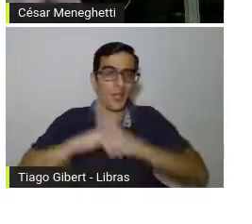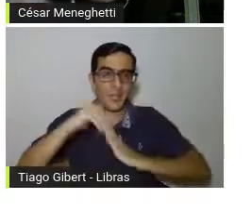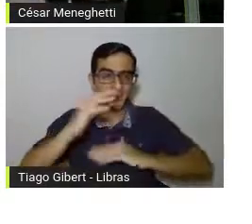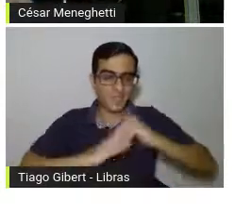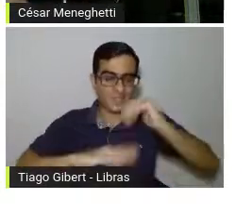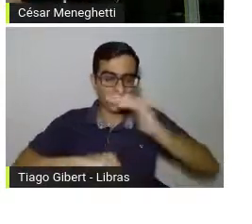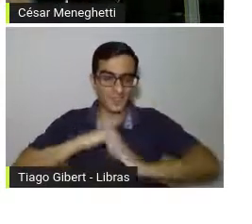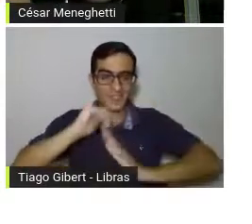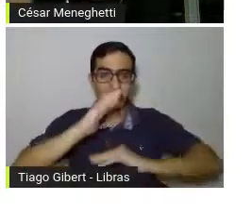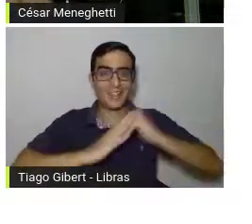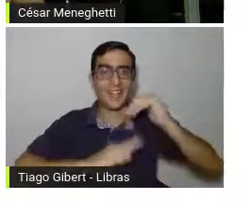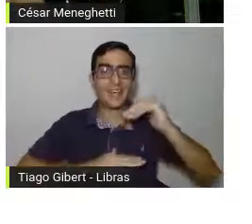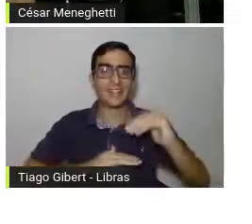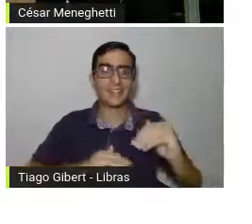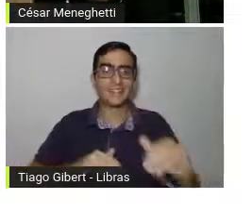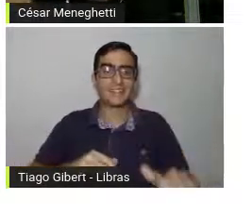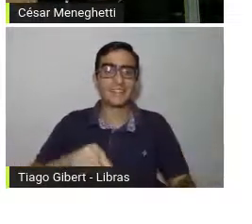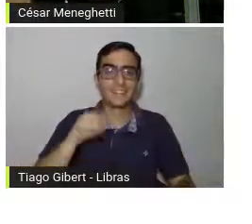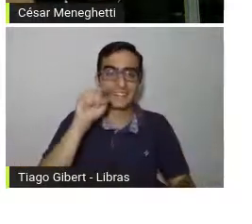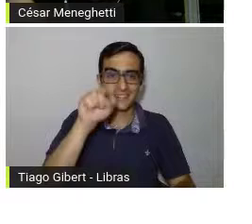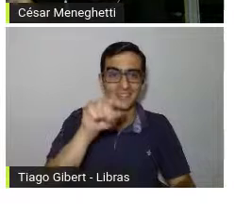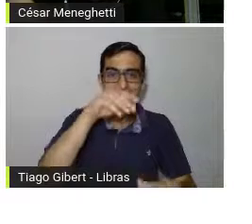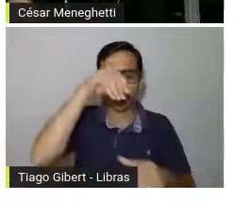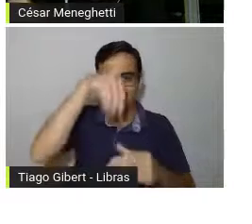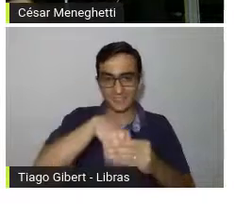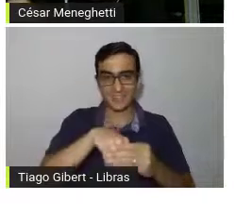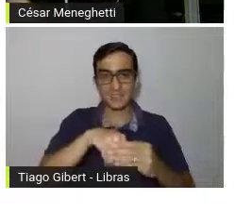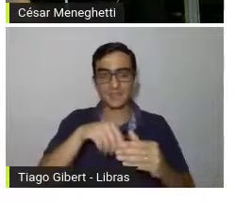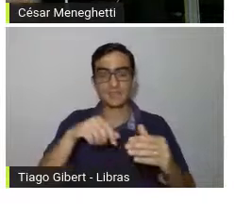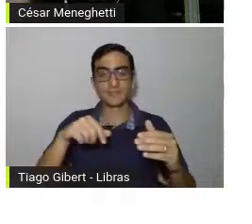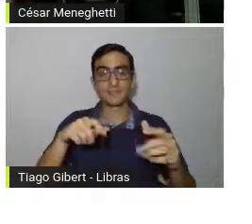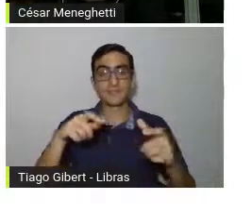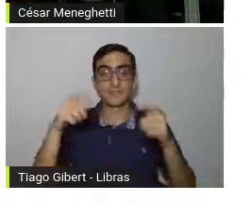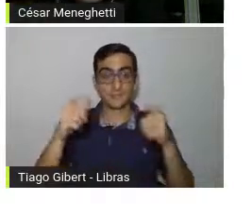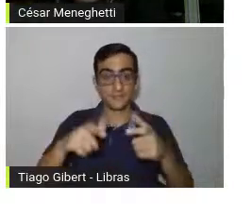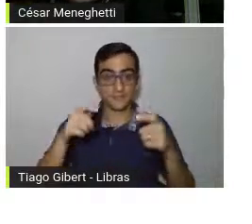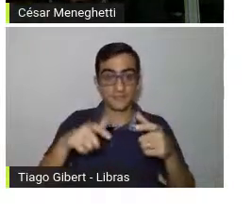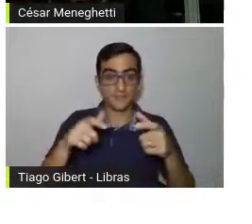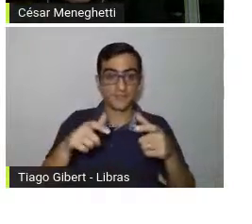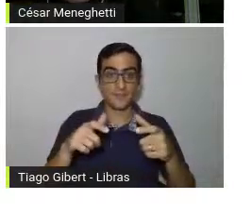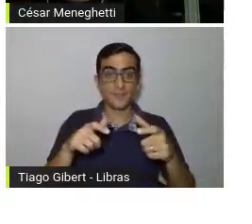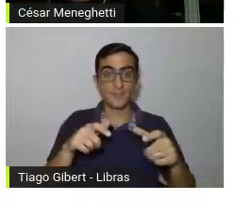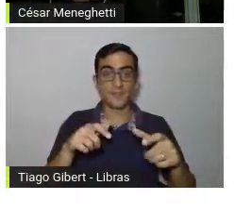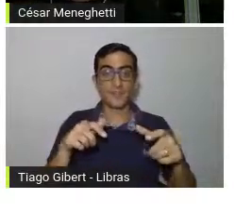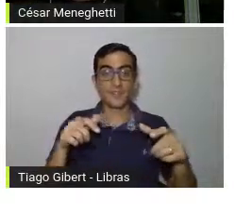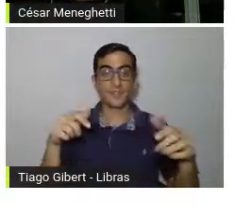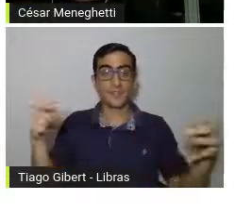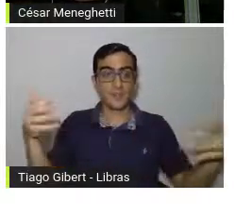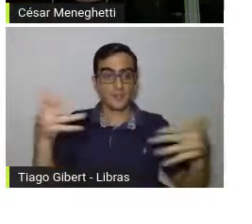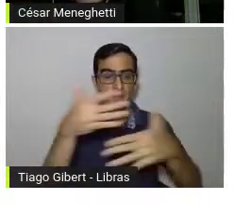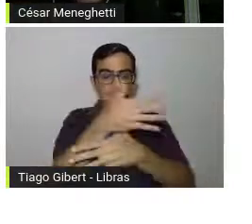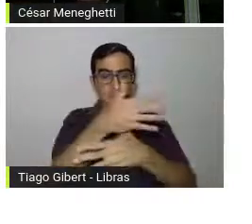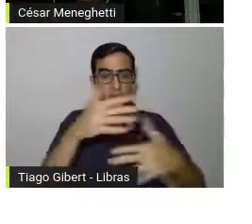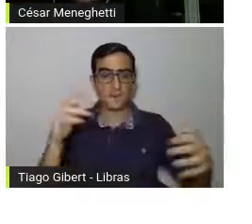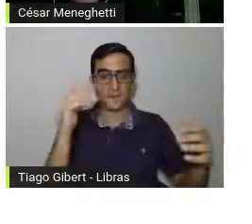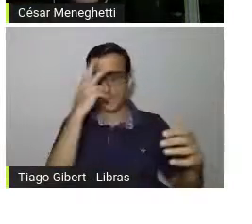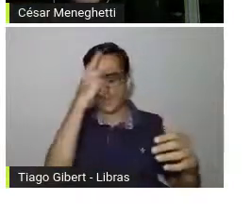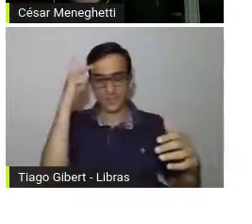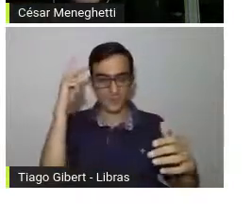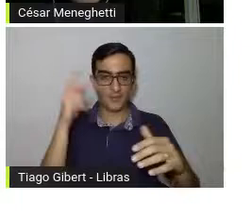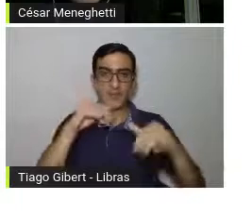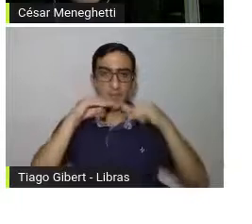né, no átrio, né, no hall, tá, eu coloquei uma video wall dessas de publicidade,